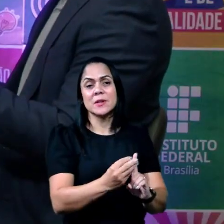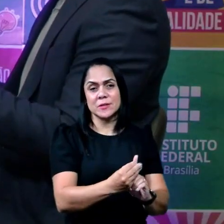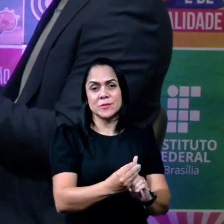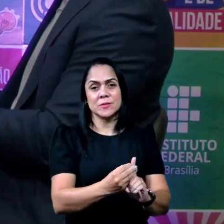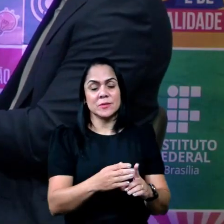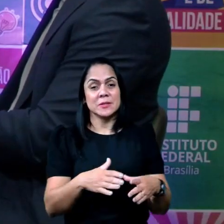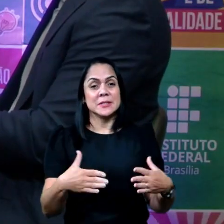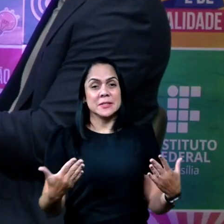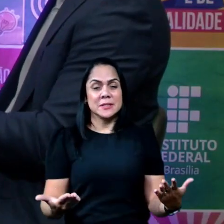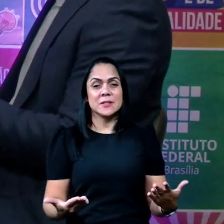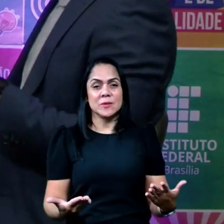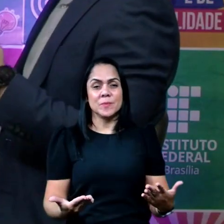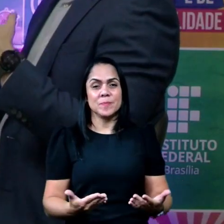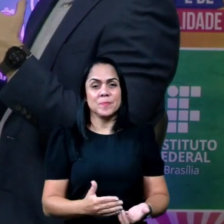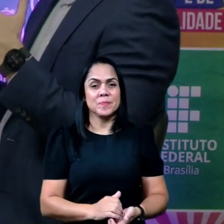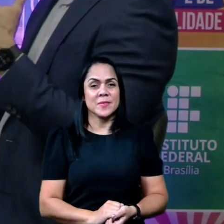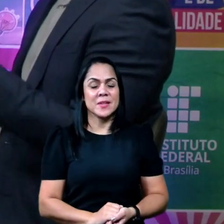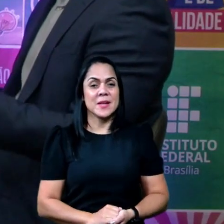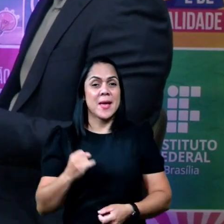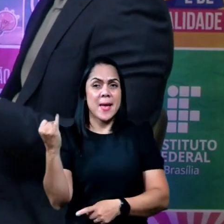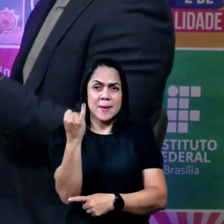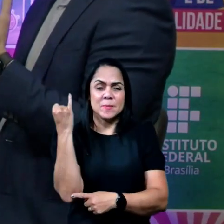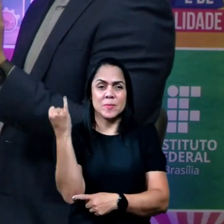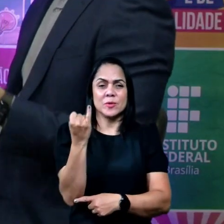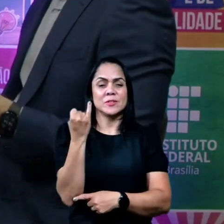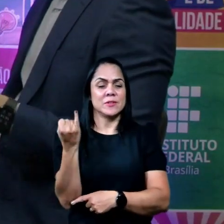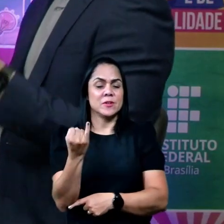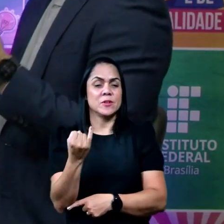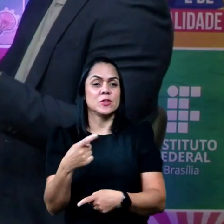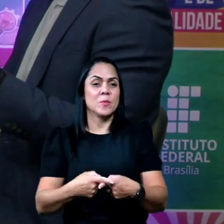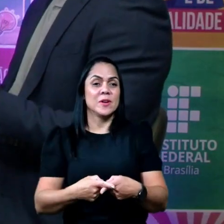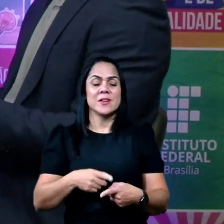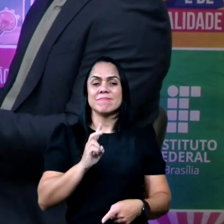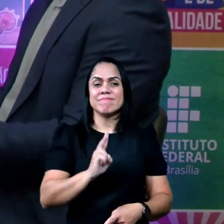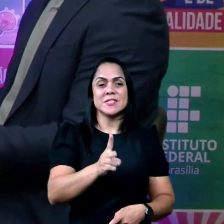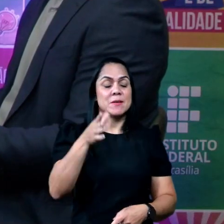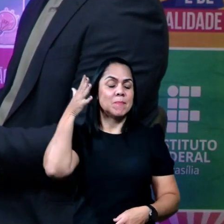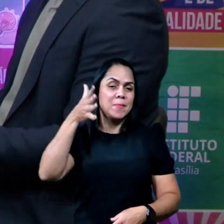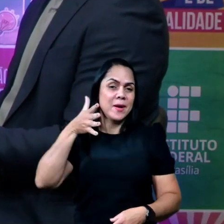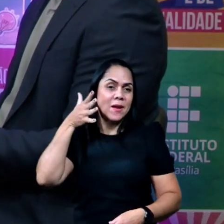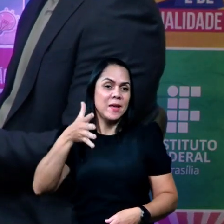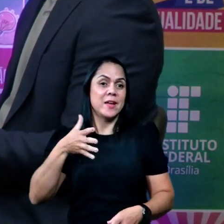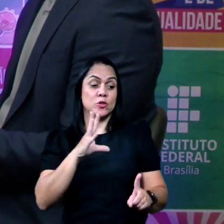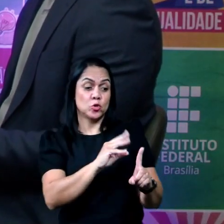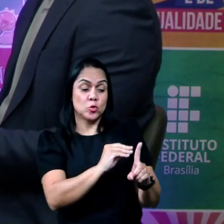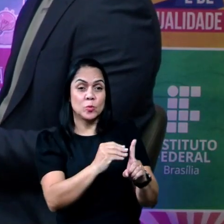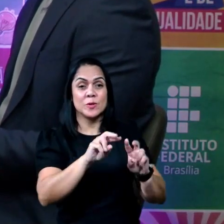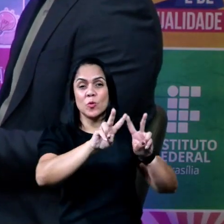fazer essa colocação, porque faço muitas palestras sobre assédio e as pessoas invariavelmente me